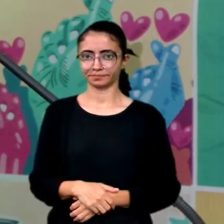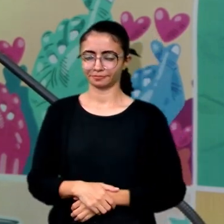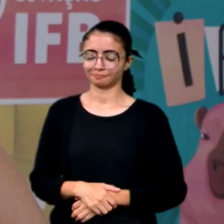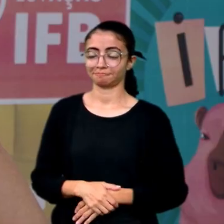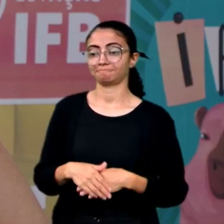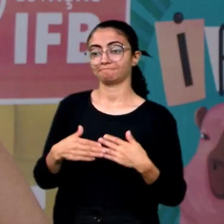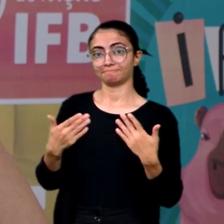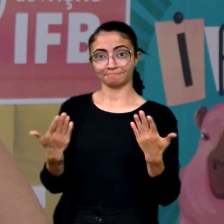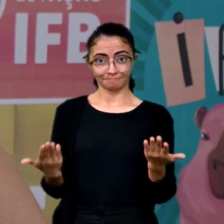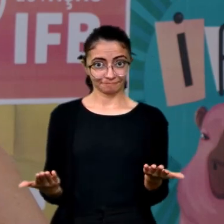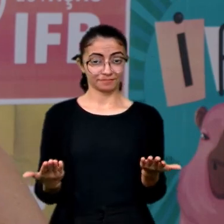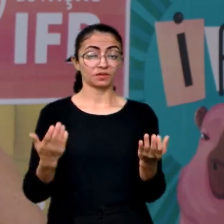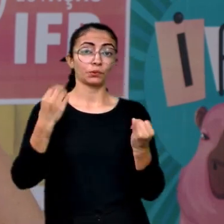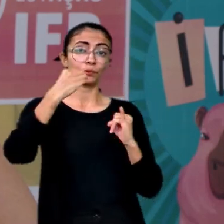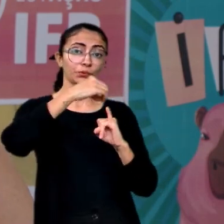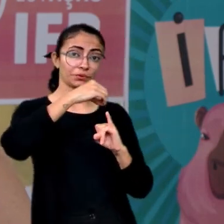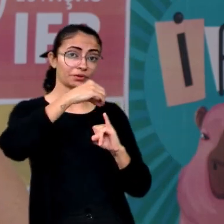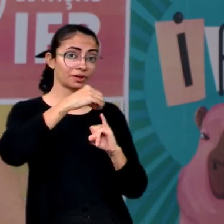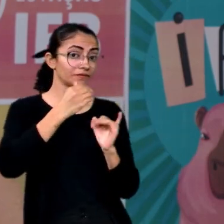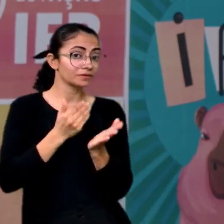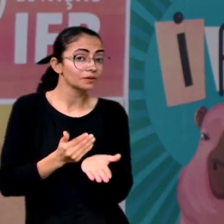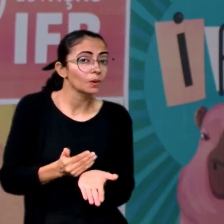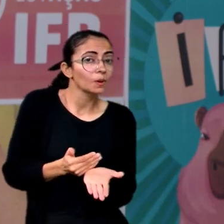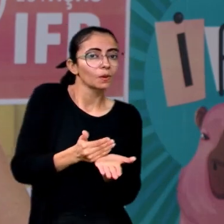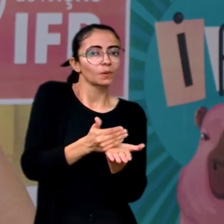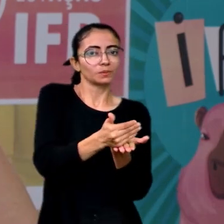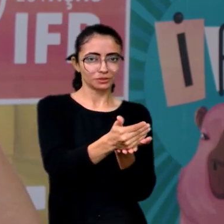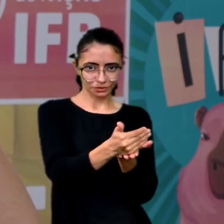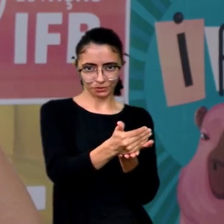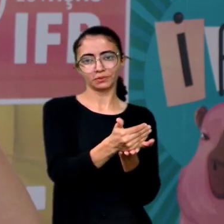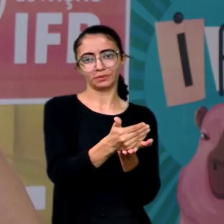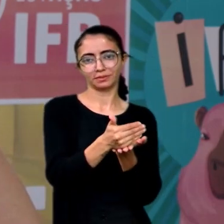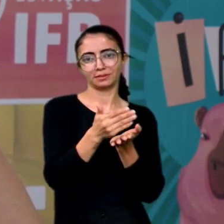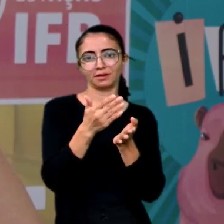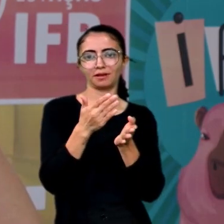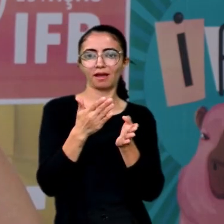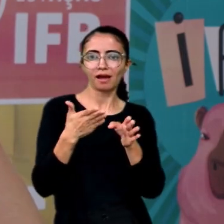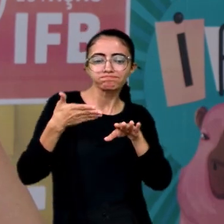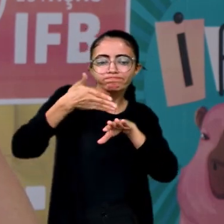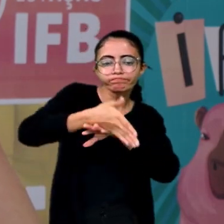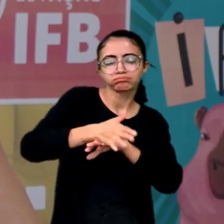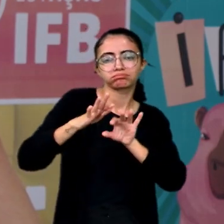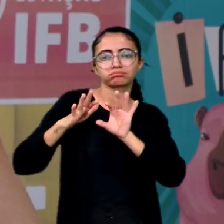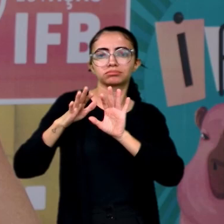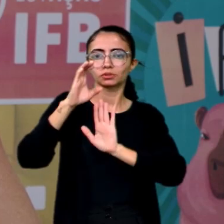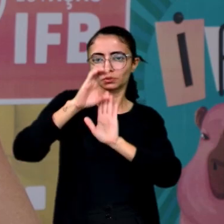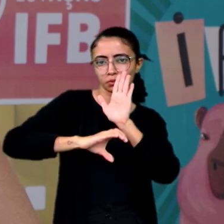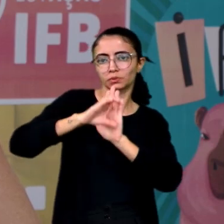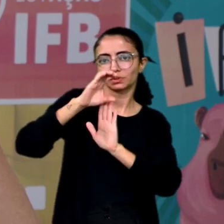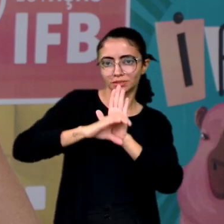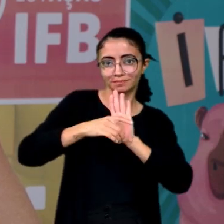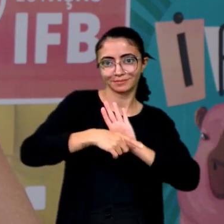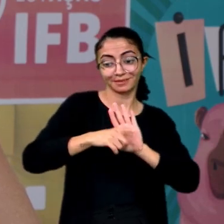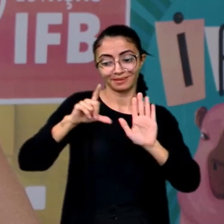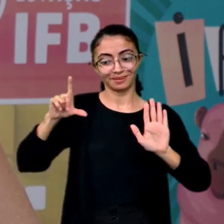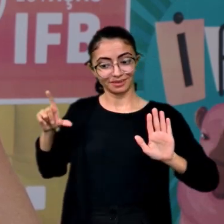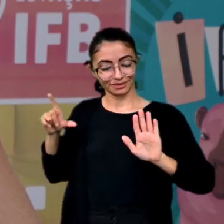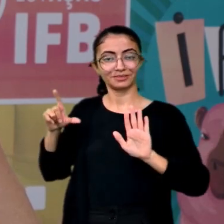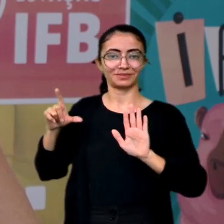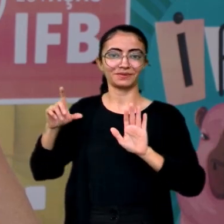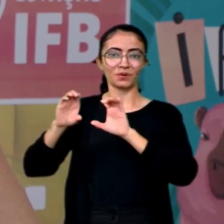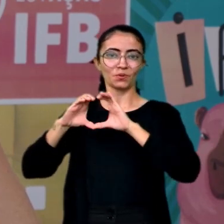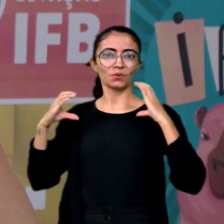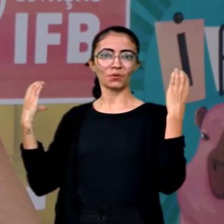IFB começou a entrar nesse conceito a partir do Congresso Internacional Cidades Lixo Zero,